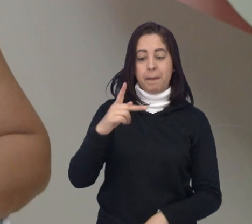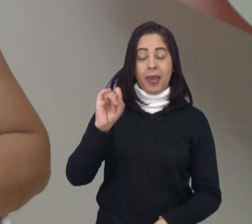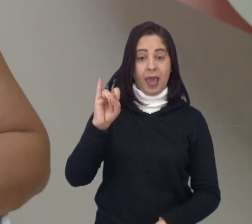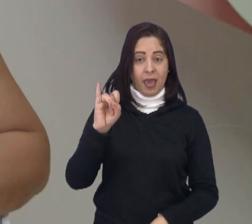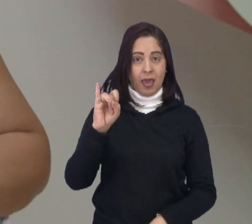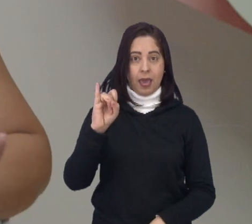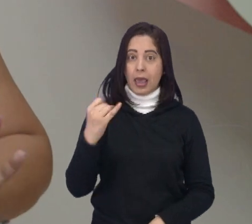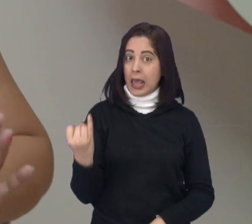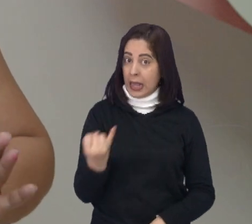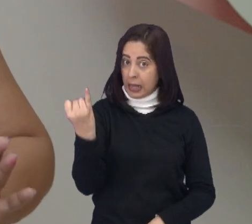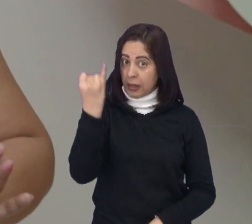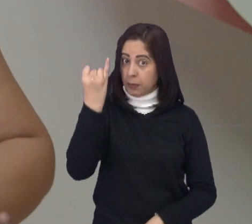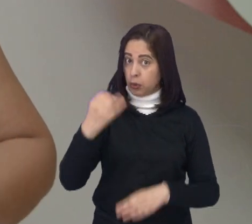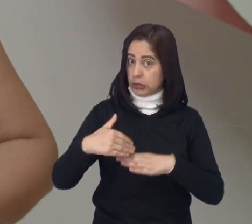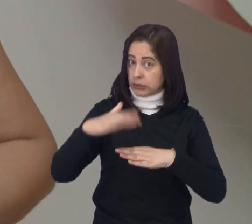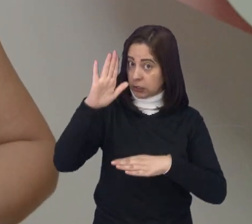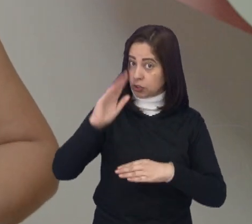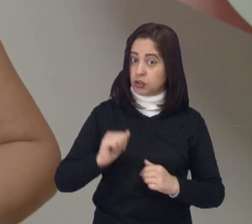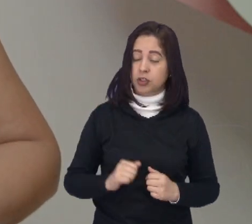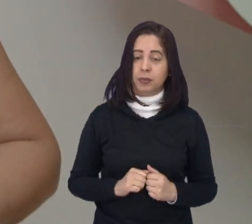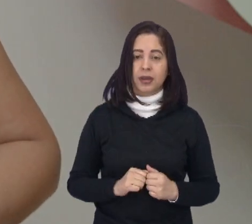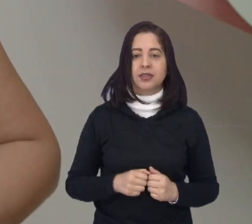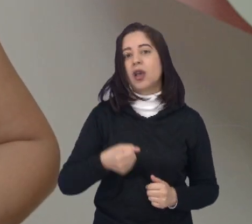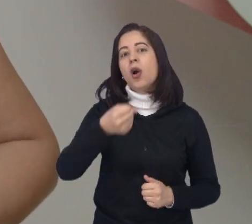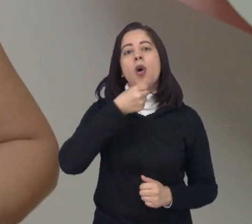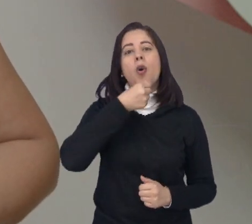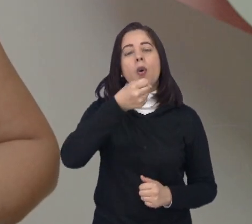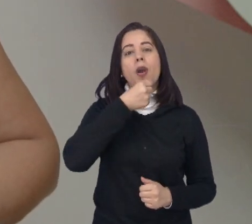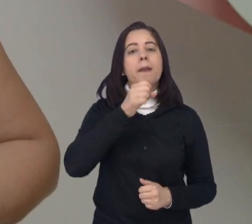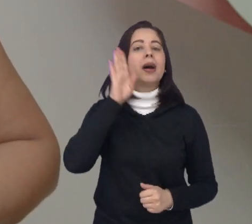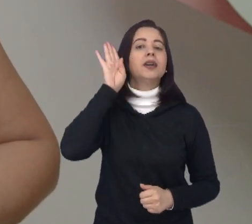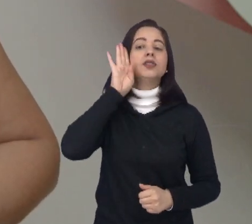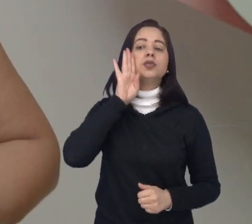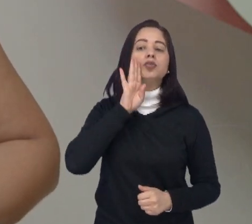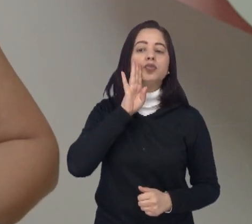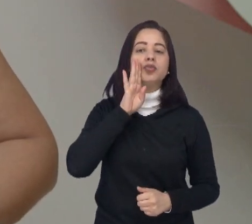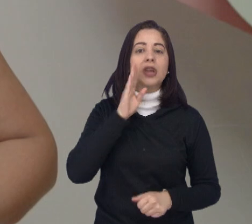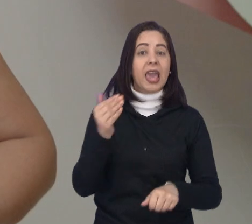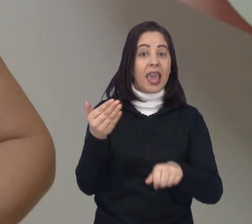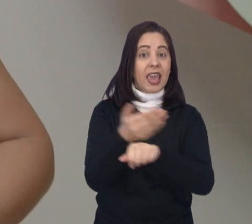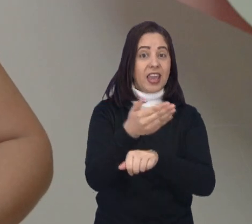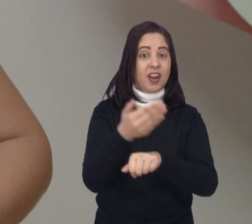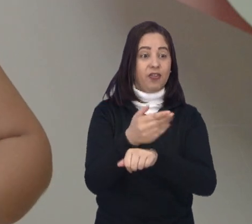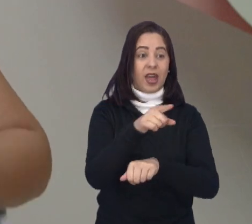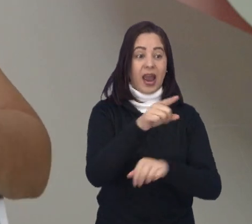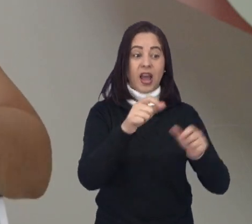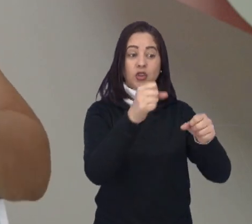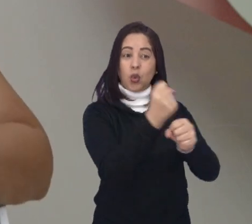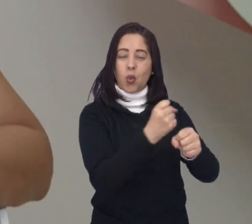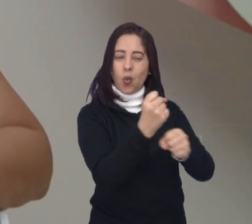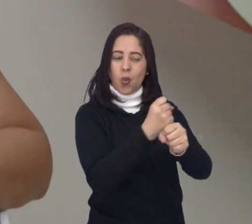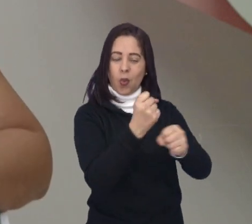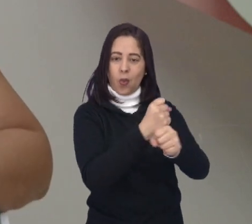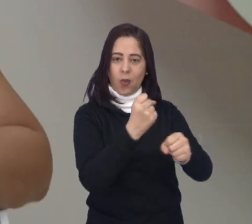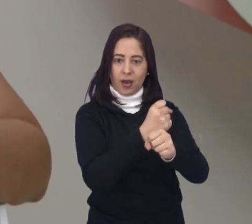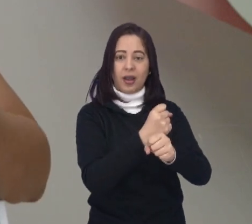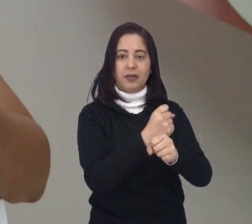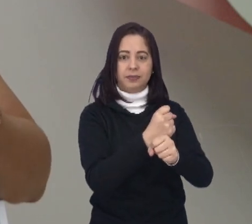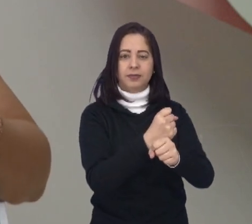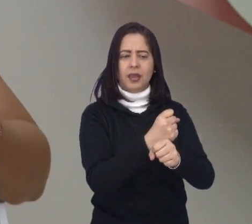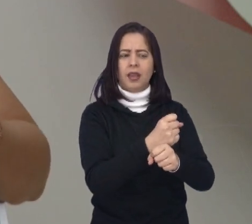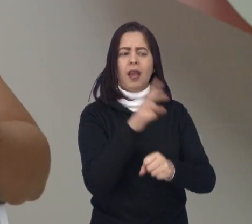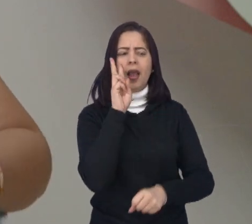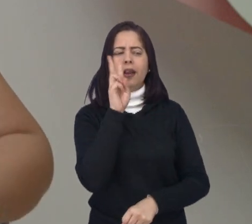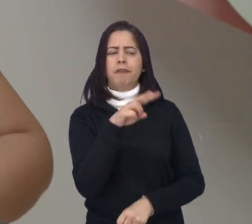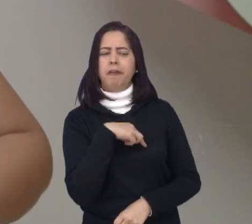são indispensáveis. E o repórter Paulo Ricardo foi até um canteiro de obras aqui da nossa cidade para